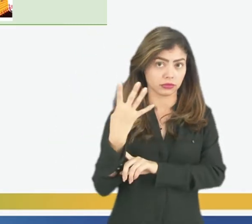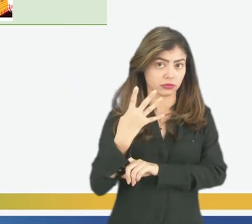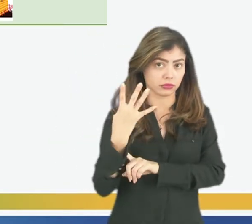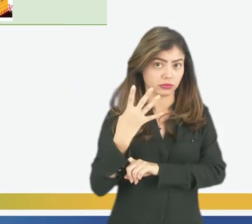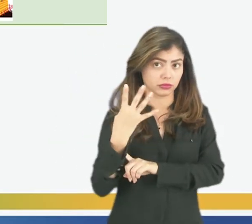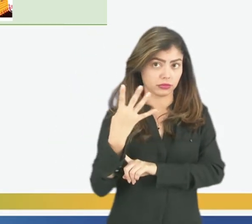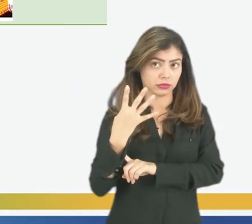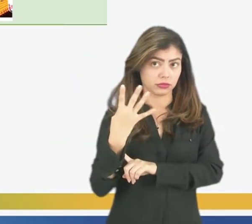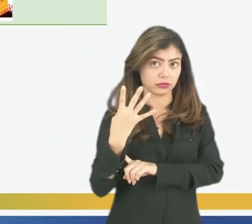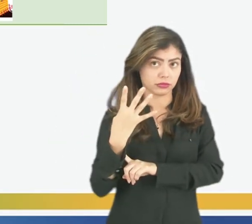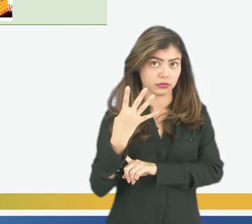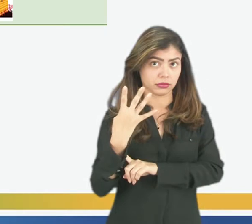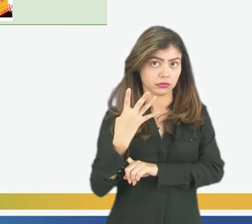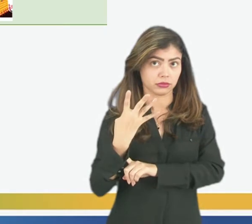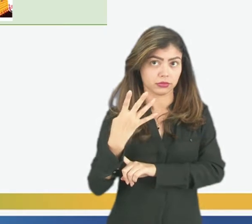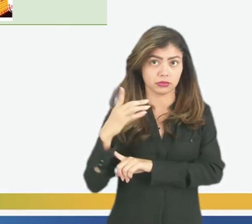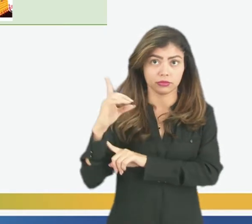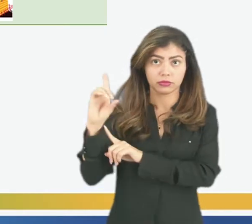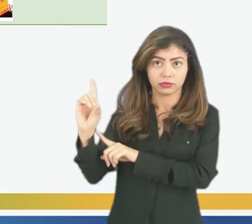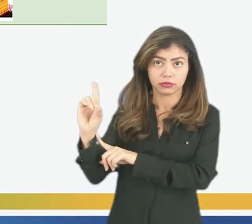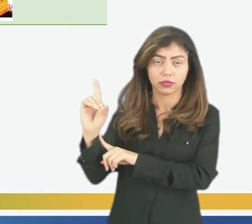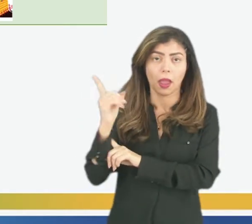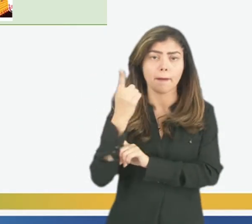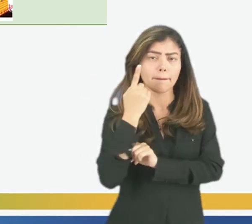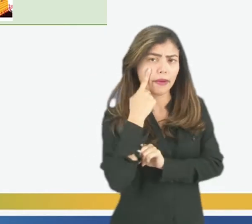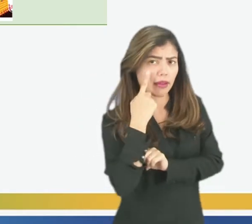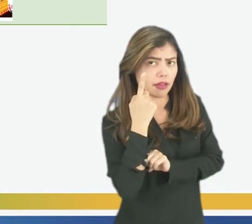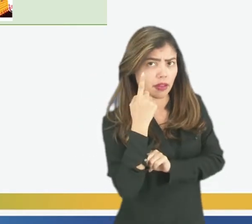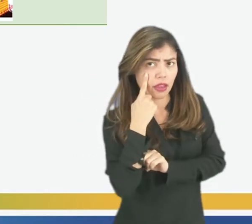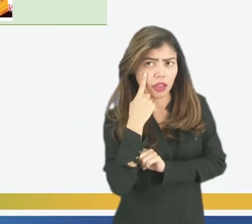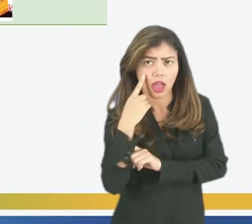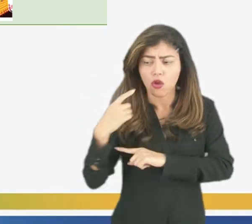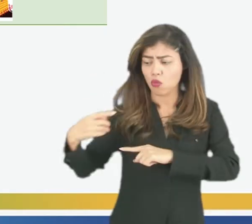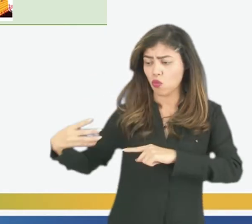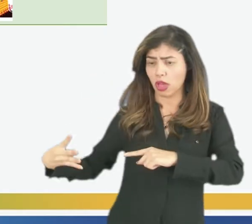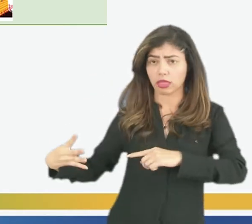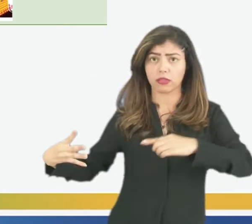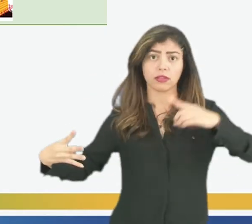número 4D. Observe aí, localizou?